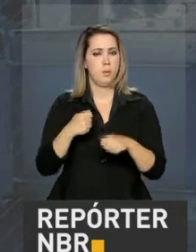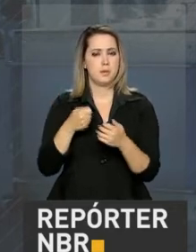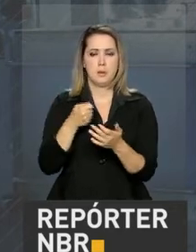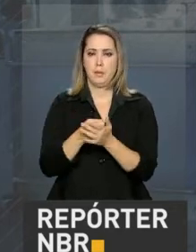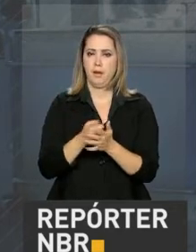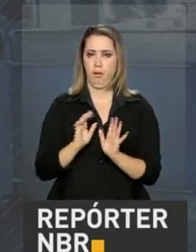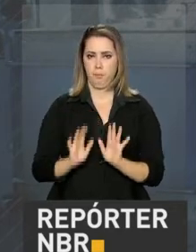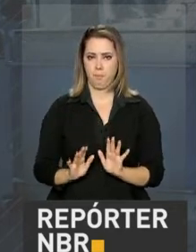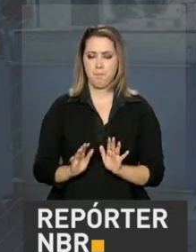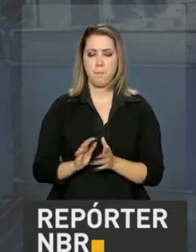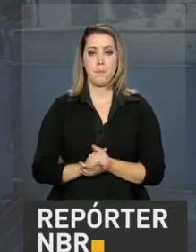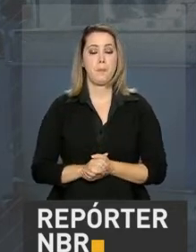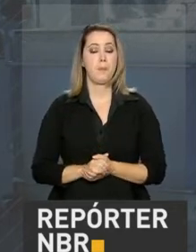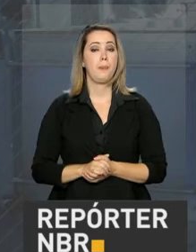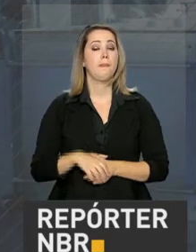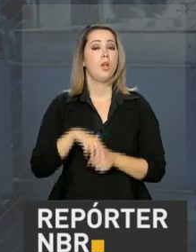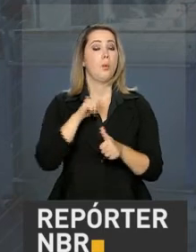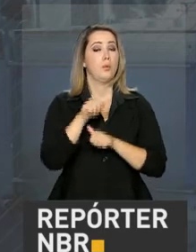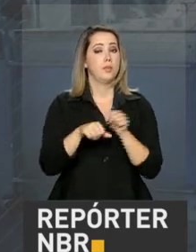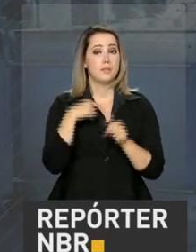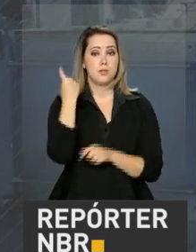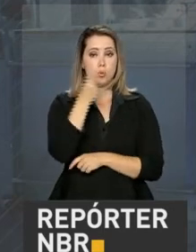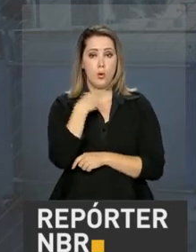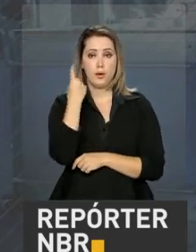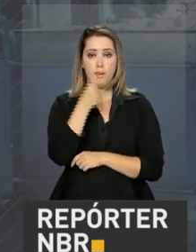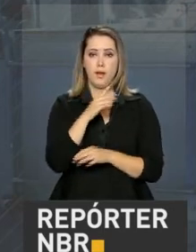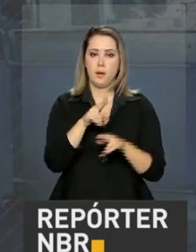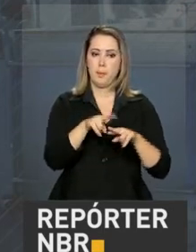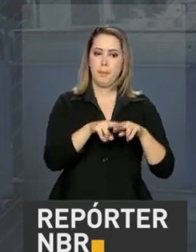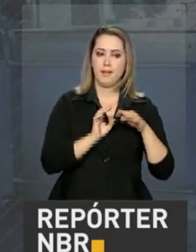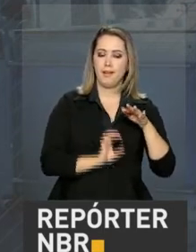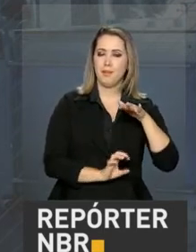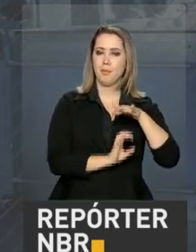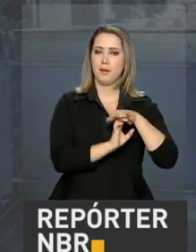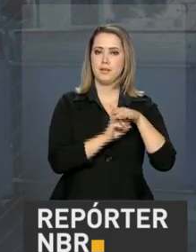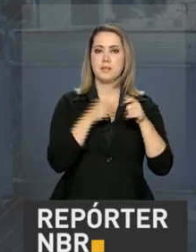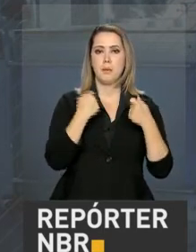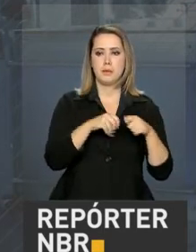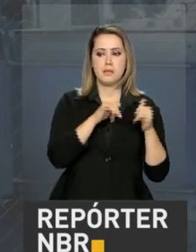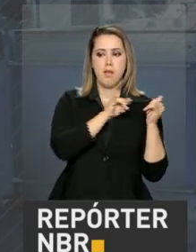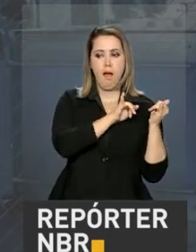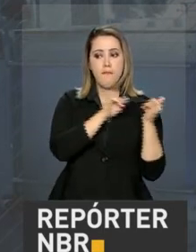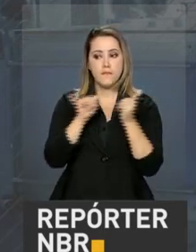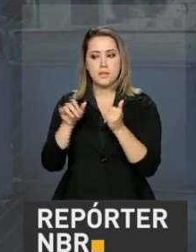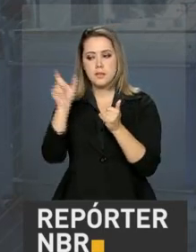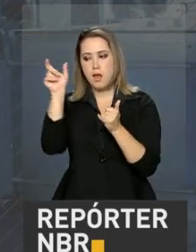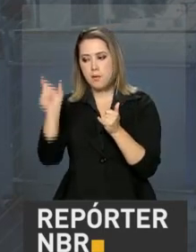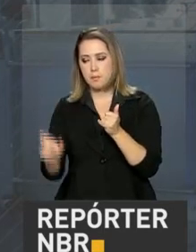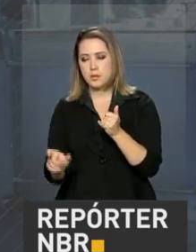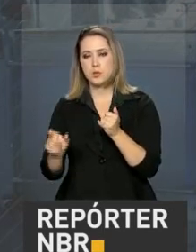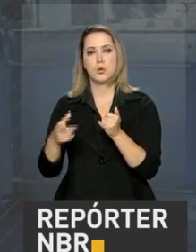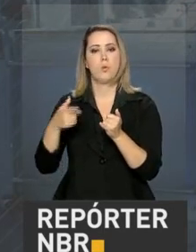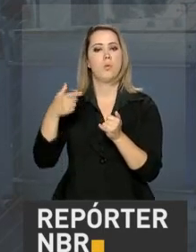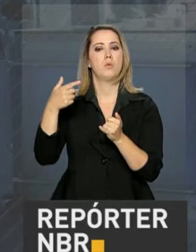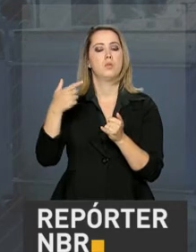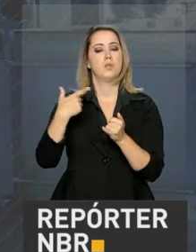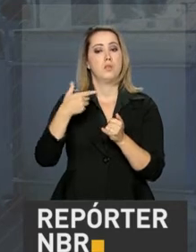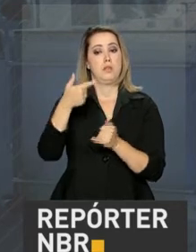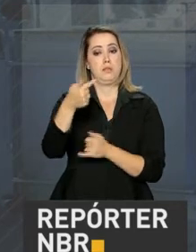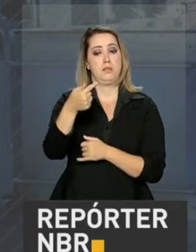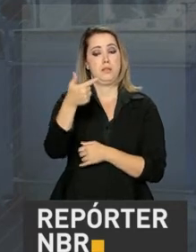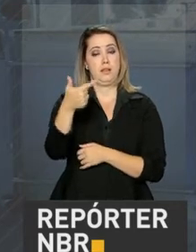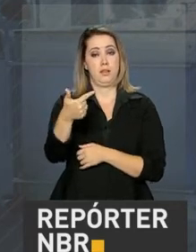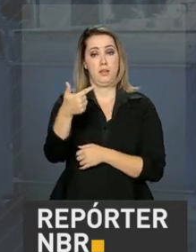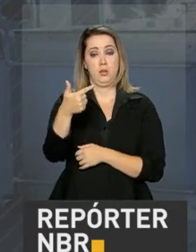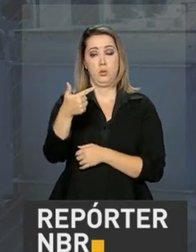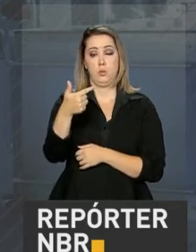por isso. Alterações de horário programadas pela companhia aérea deverão ser informadas aos passageiros com antecedência